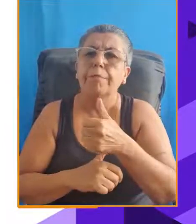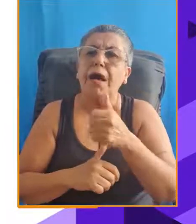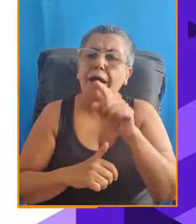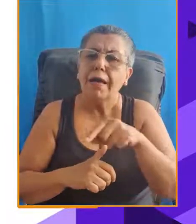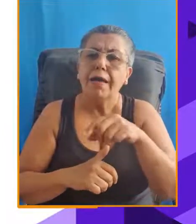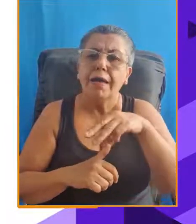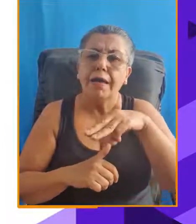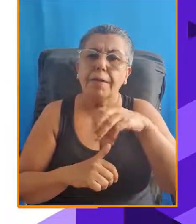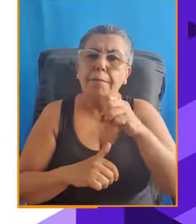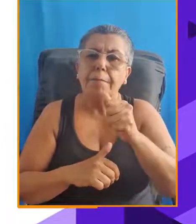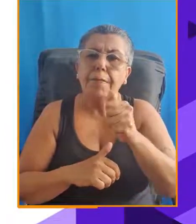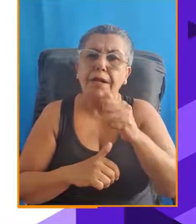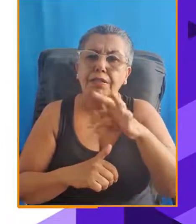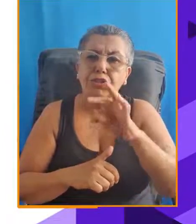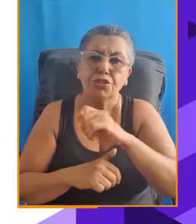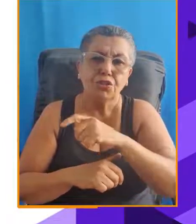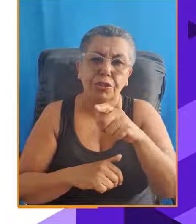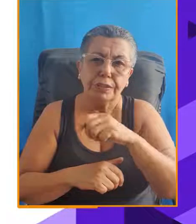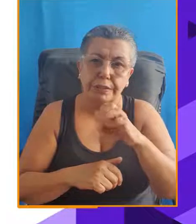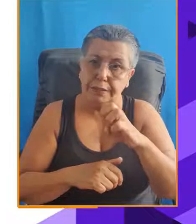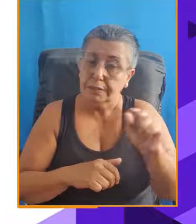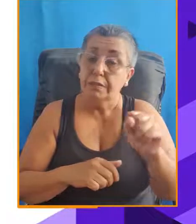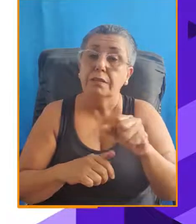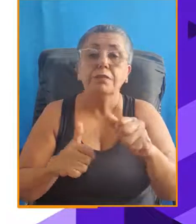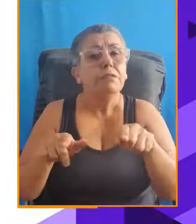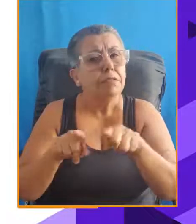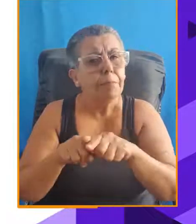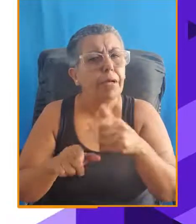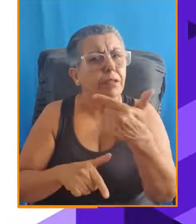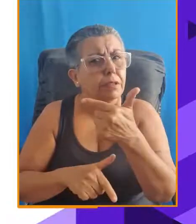matizes, assim como as secundárias e as terciárias.